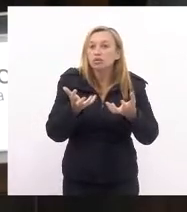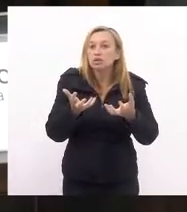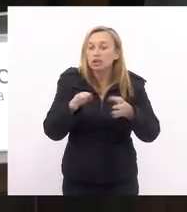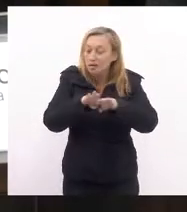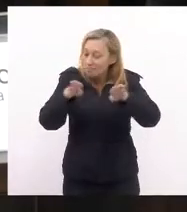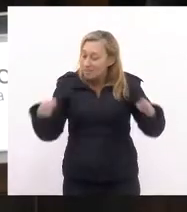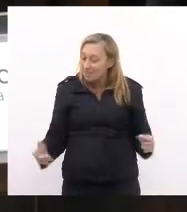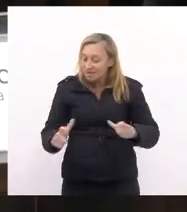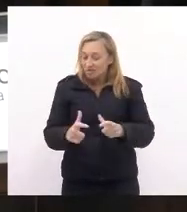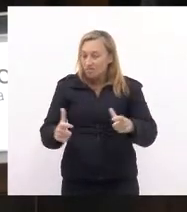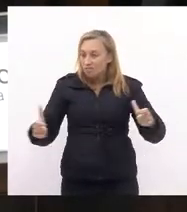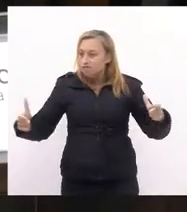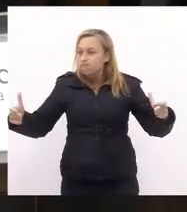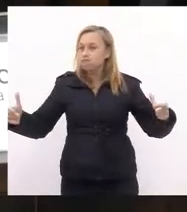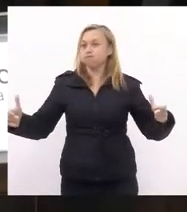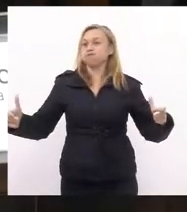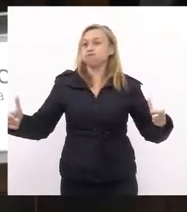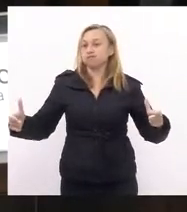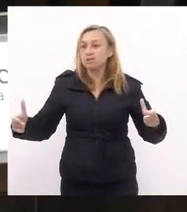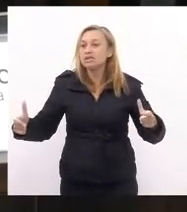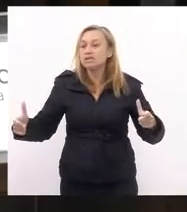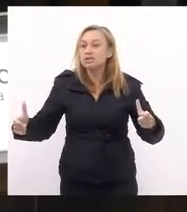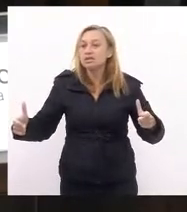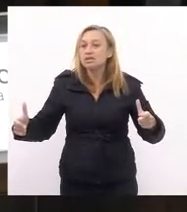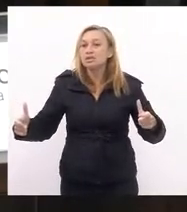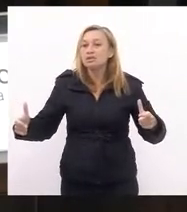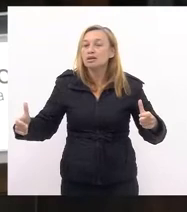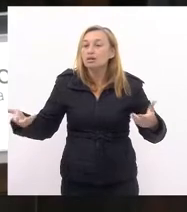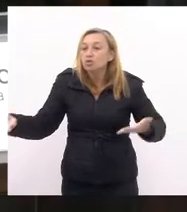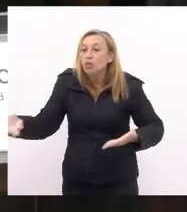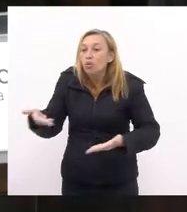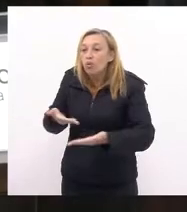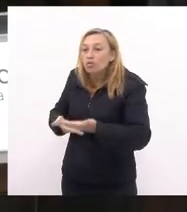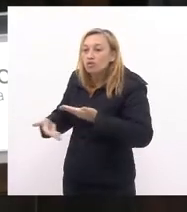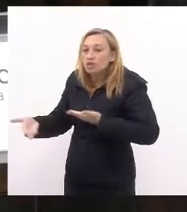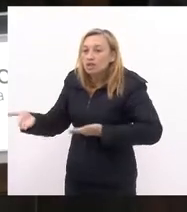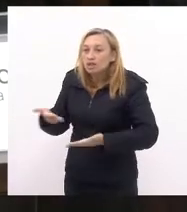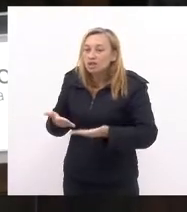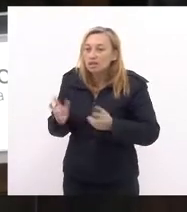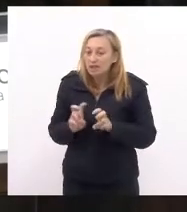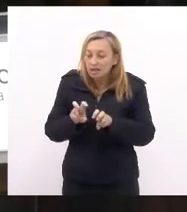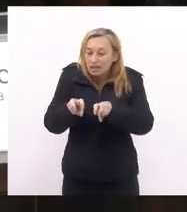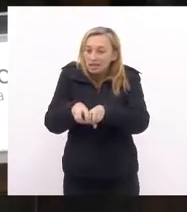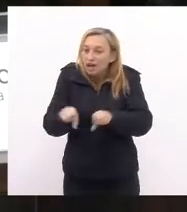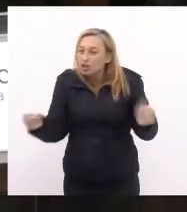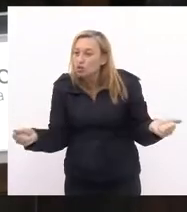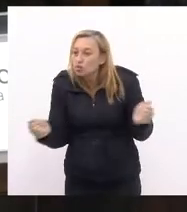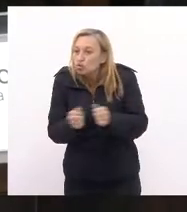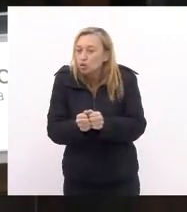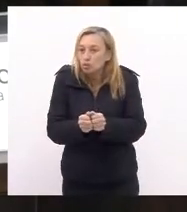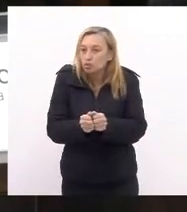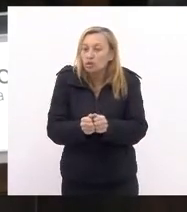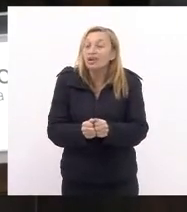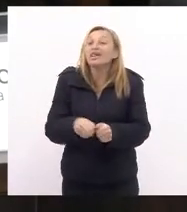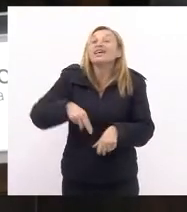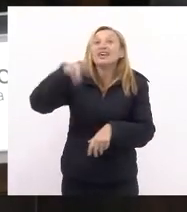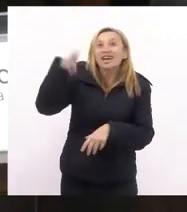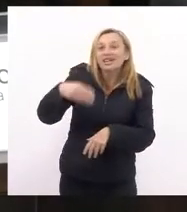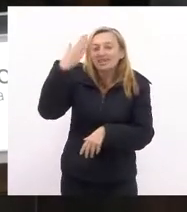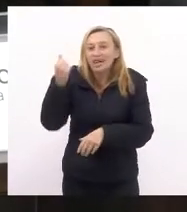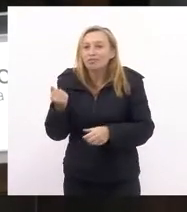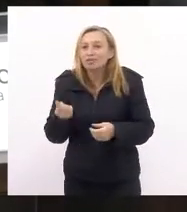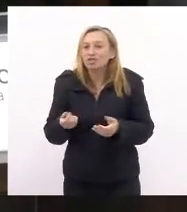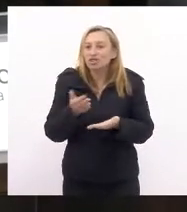mesas largas, compridas, para que se convide o próximo a ter assento consigo. E, quem sabe, dividir o